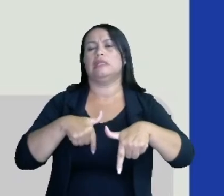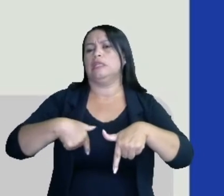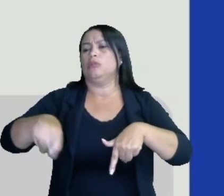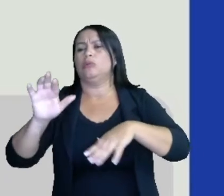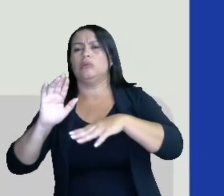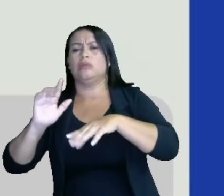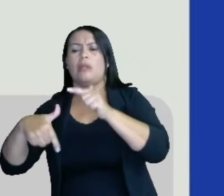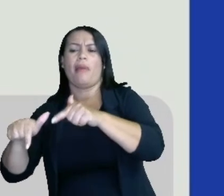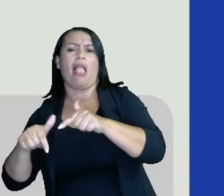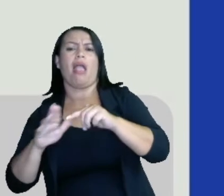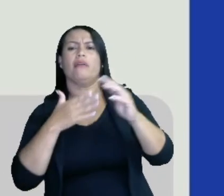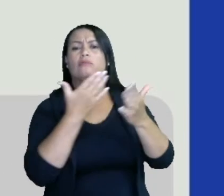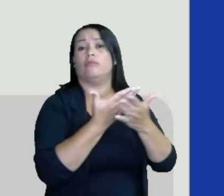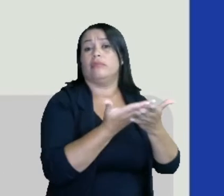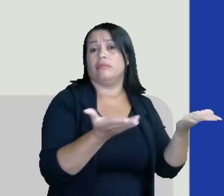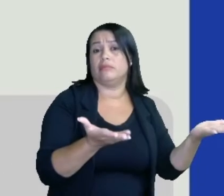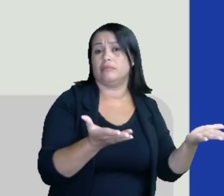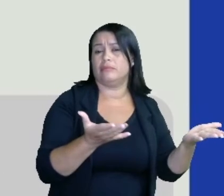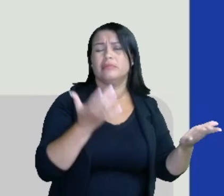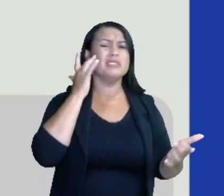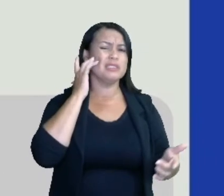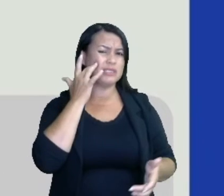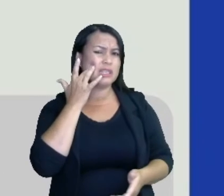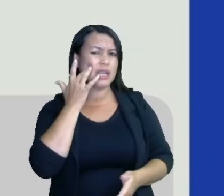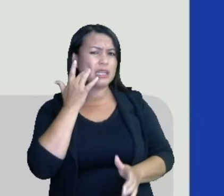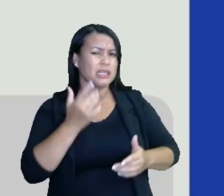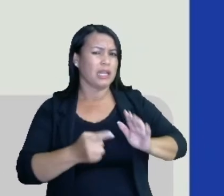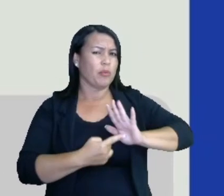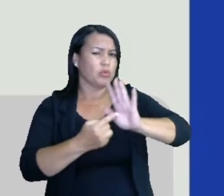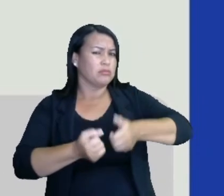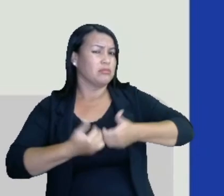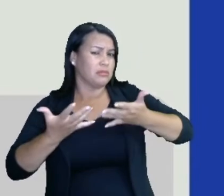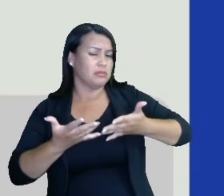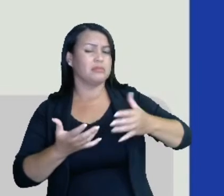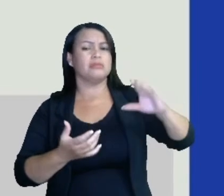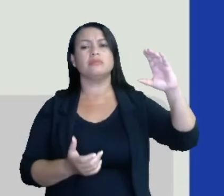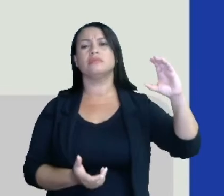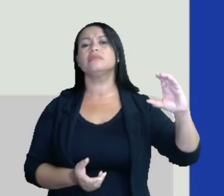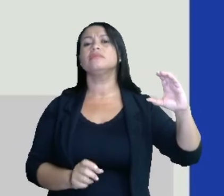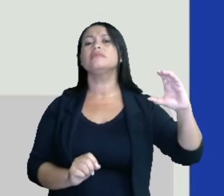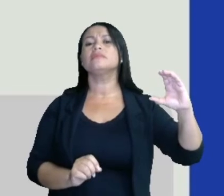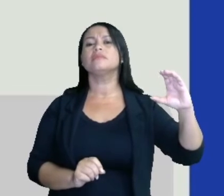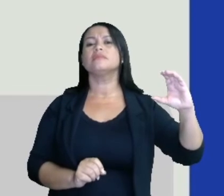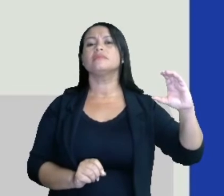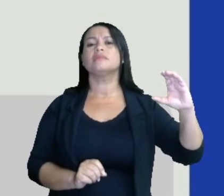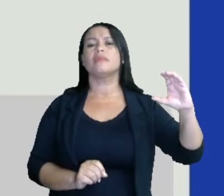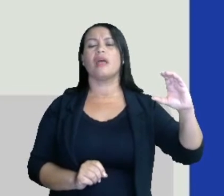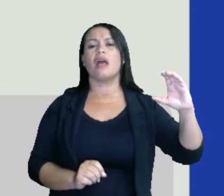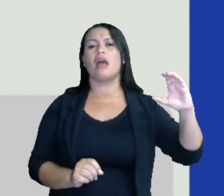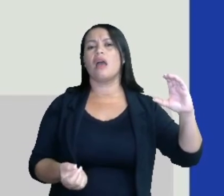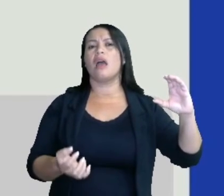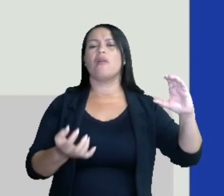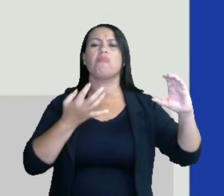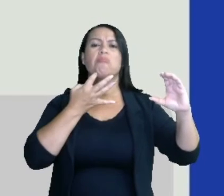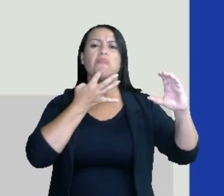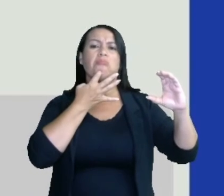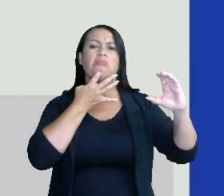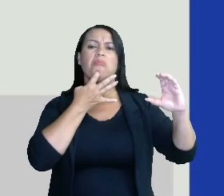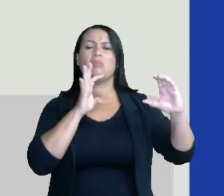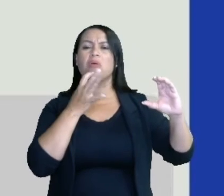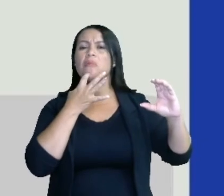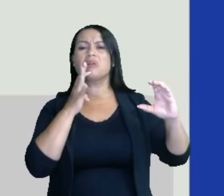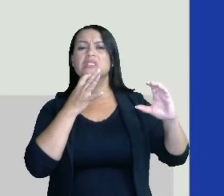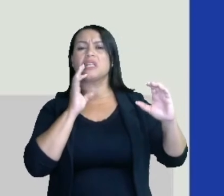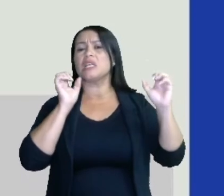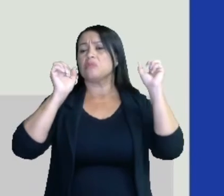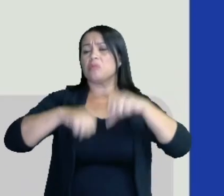trabalhar, indo estudar. Será que está querendo expressar isso? Letra C. desconhecimento das